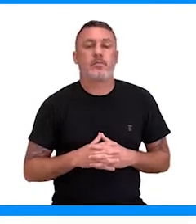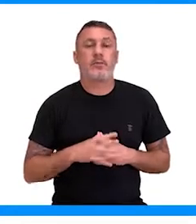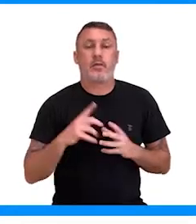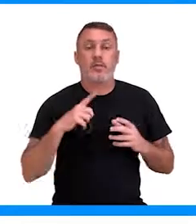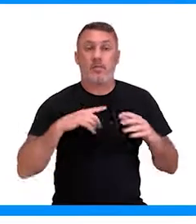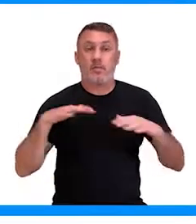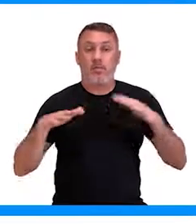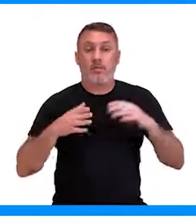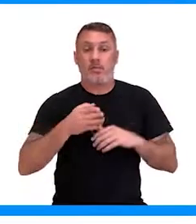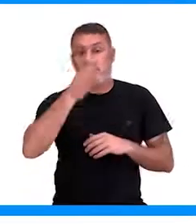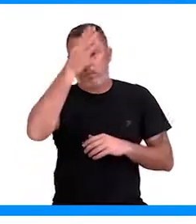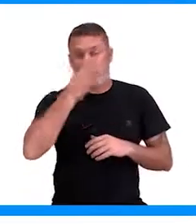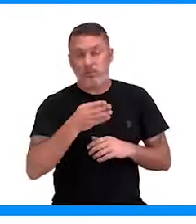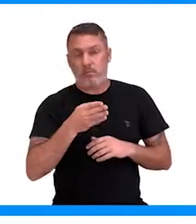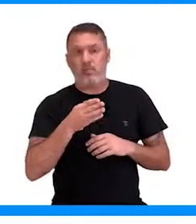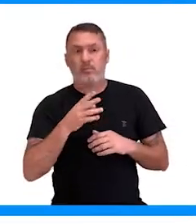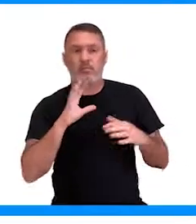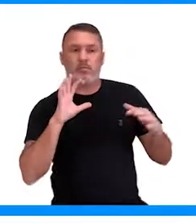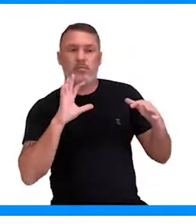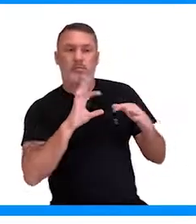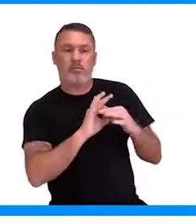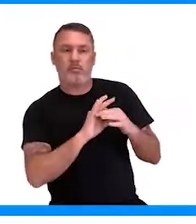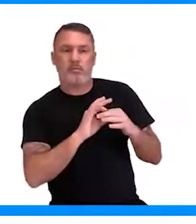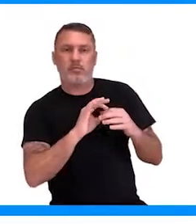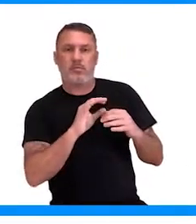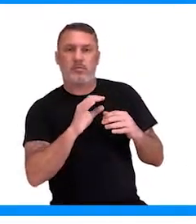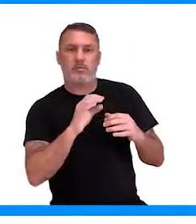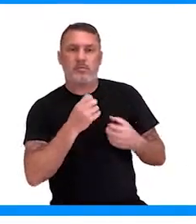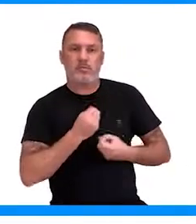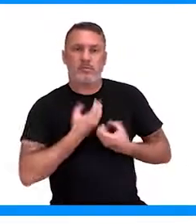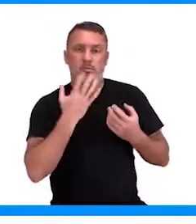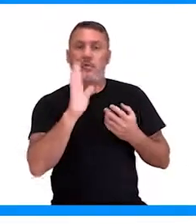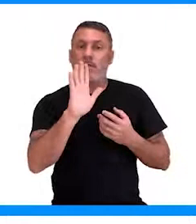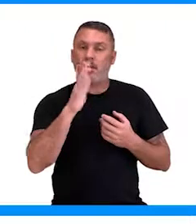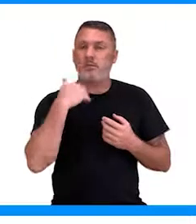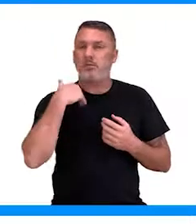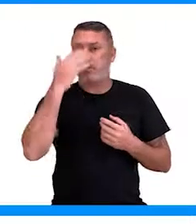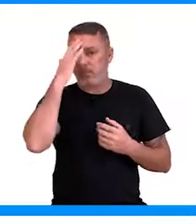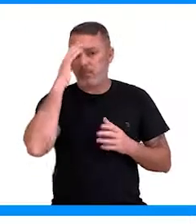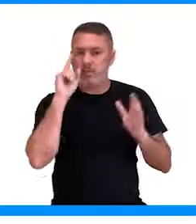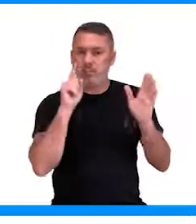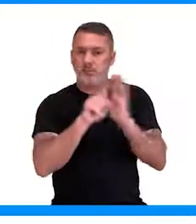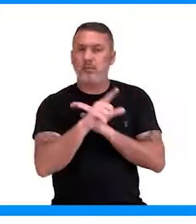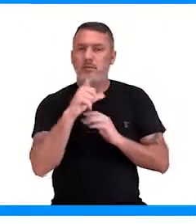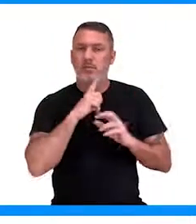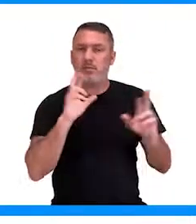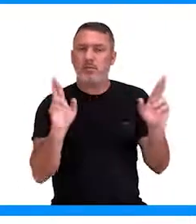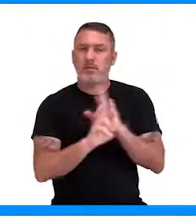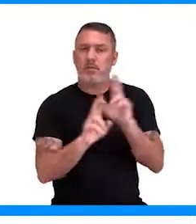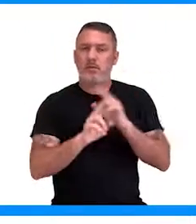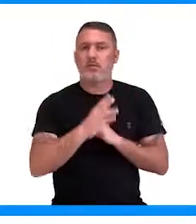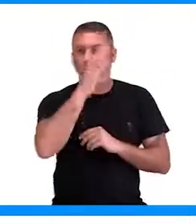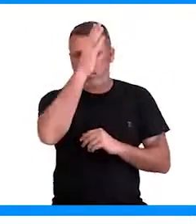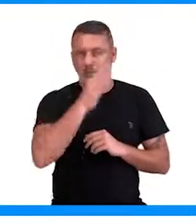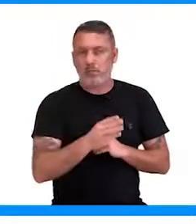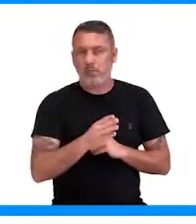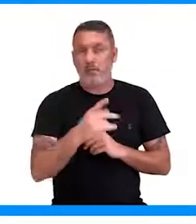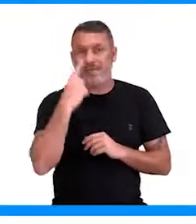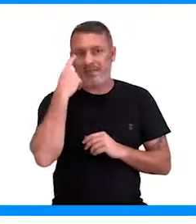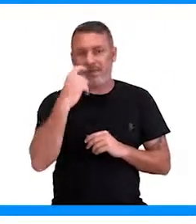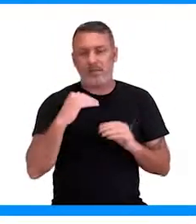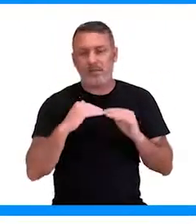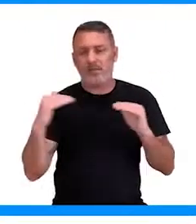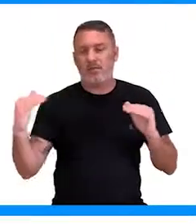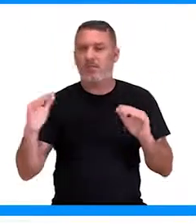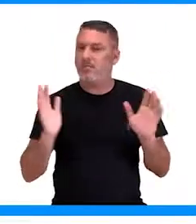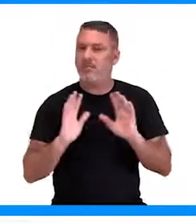Então, no movimento da vertical, eu tenho essas condições aí. E eu sei que a minha pergunta está relacionada com o movimento na vertical, então eu nem vou